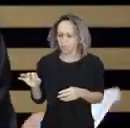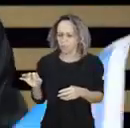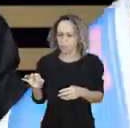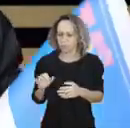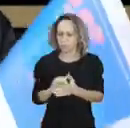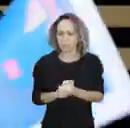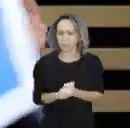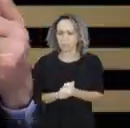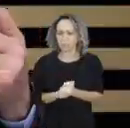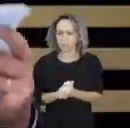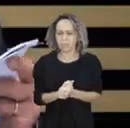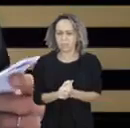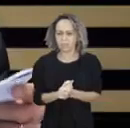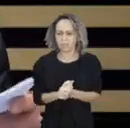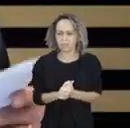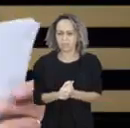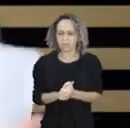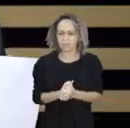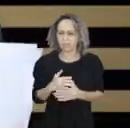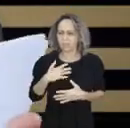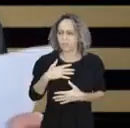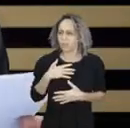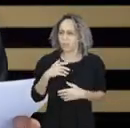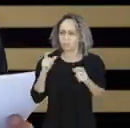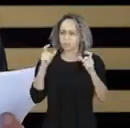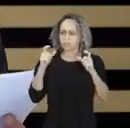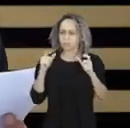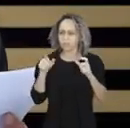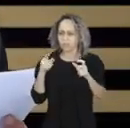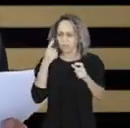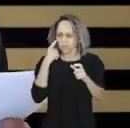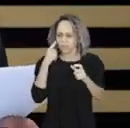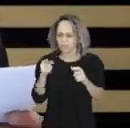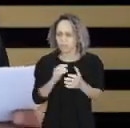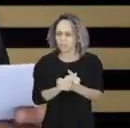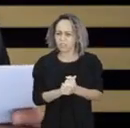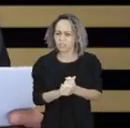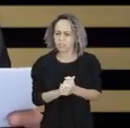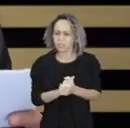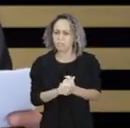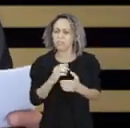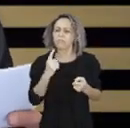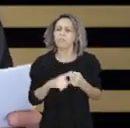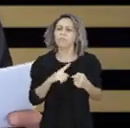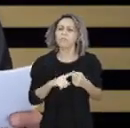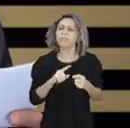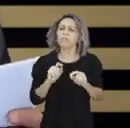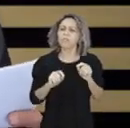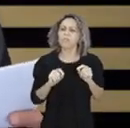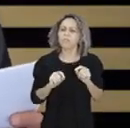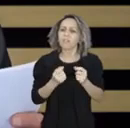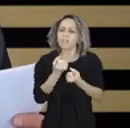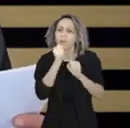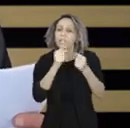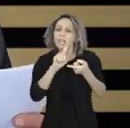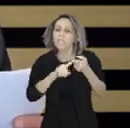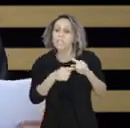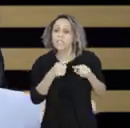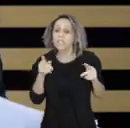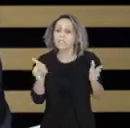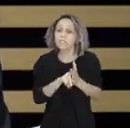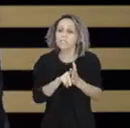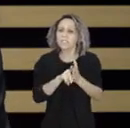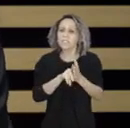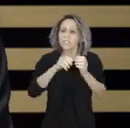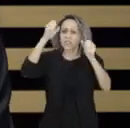Eu fiquei muito assustado quando eu vi isso, porque fabricação de equipamento de iluminação elétrica,